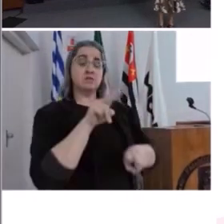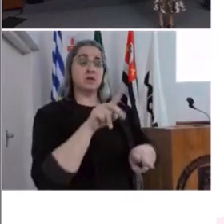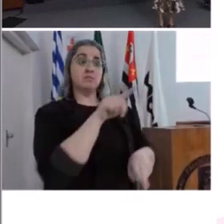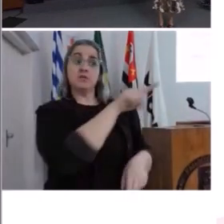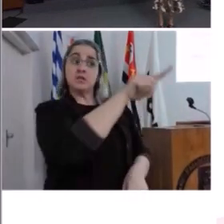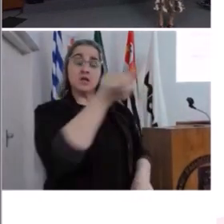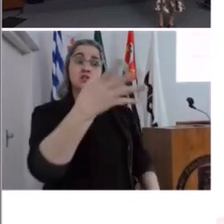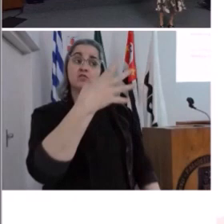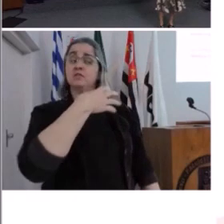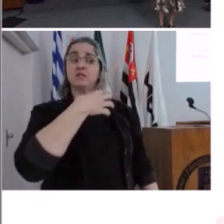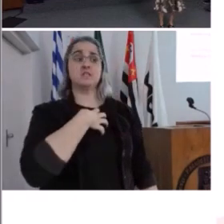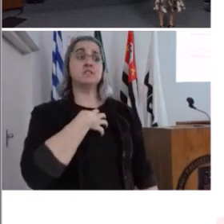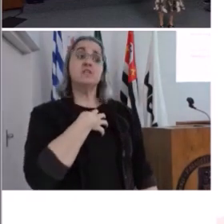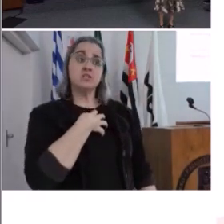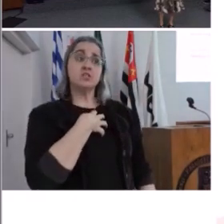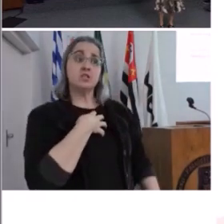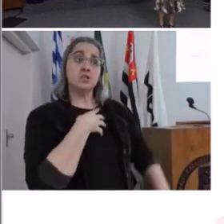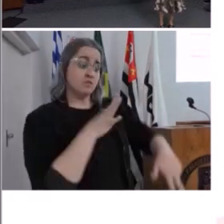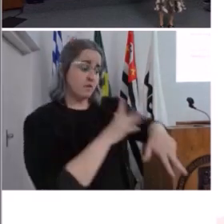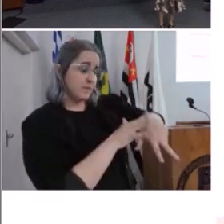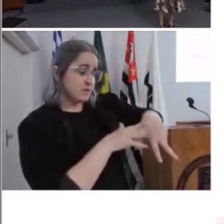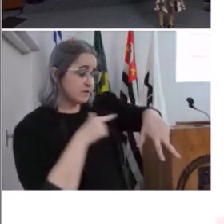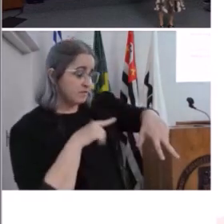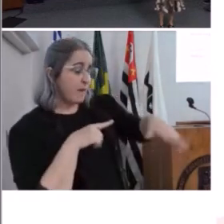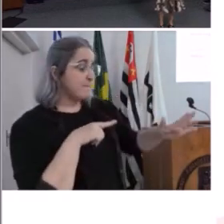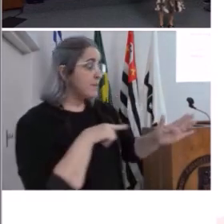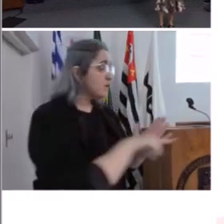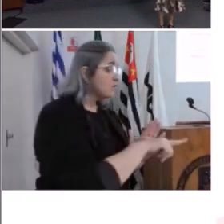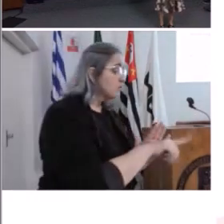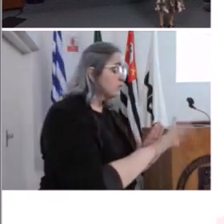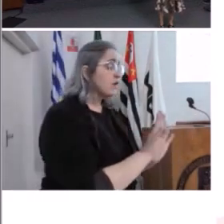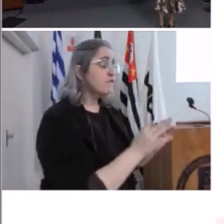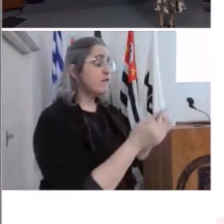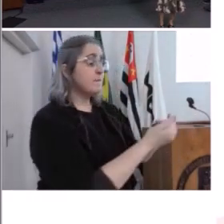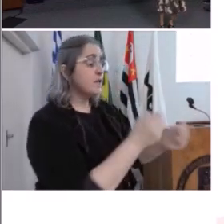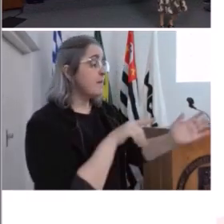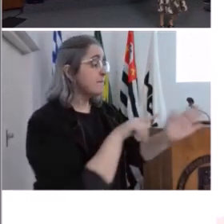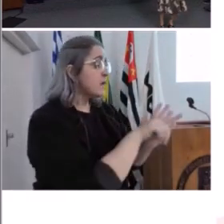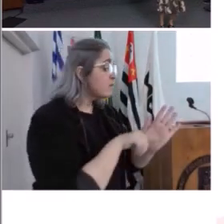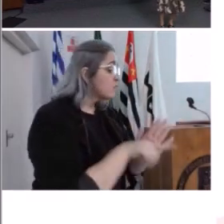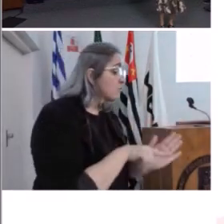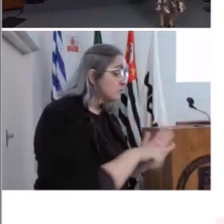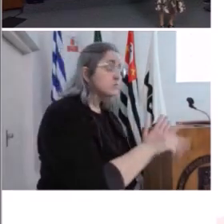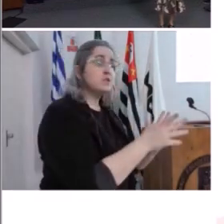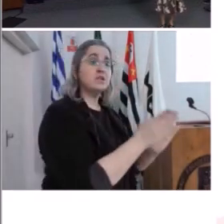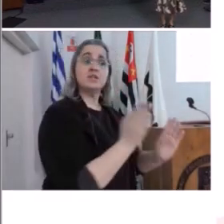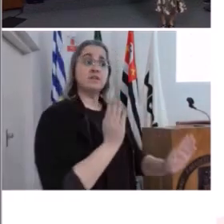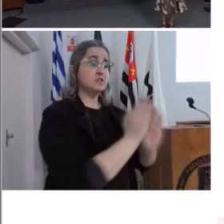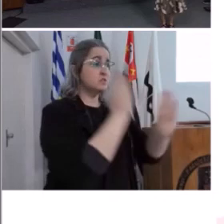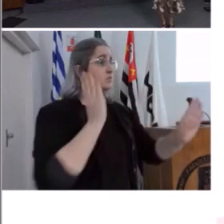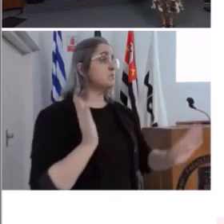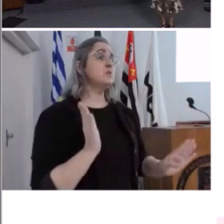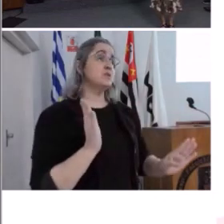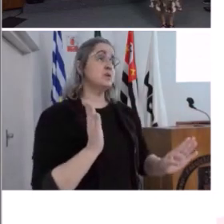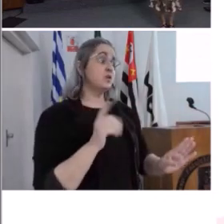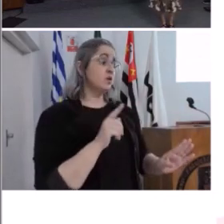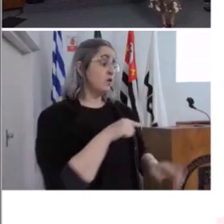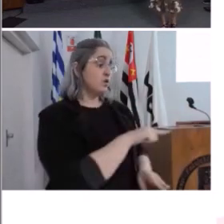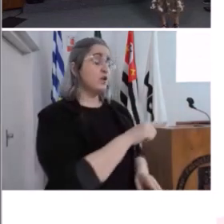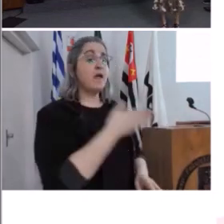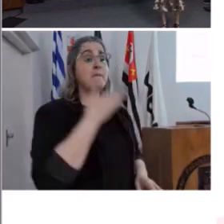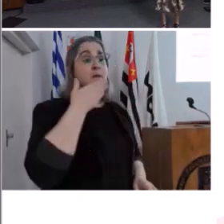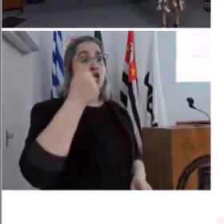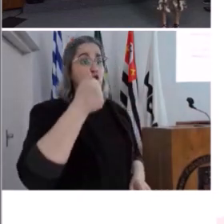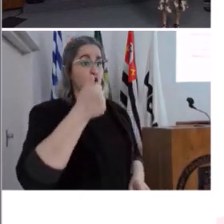vai ter que ter, de acordo com a anamnese que você vai fazer com o paciente, história clínica do paciente, que você vai poder identificar e ver realmente qual seria o